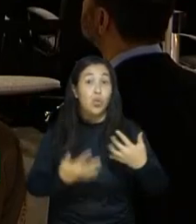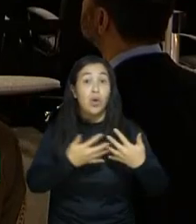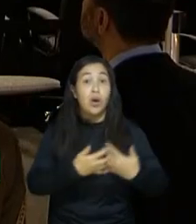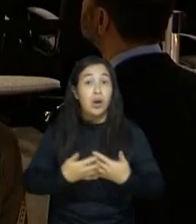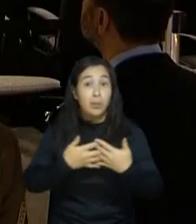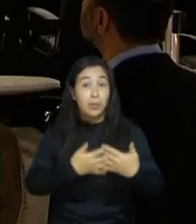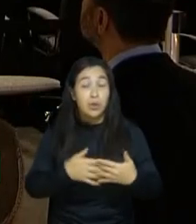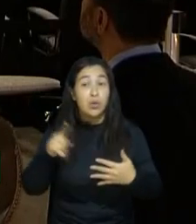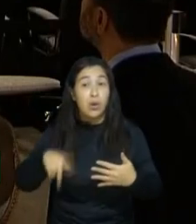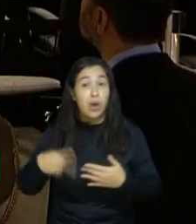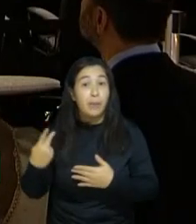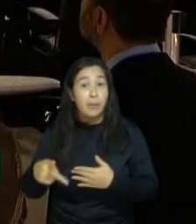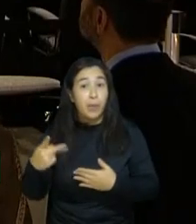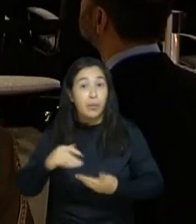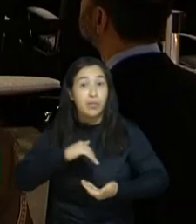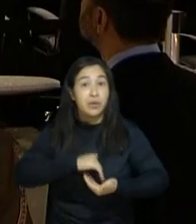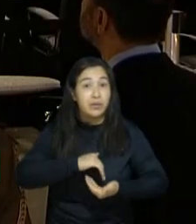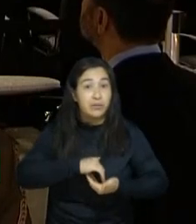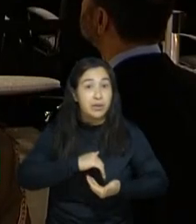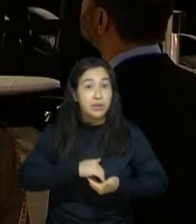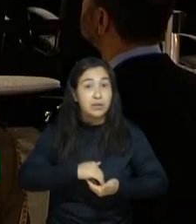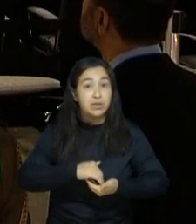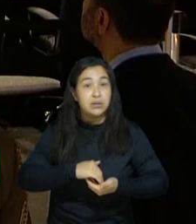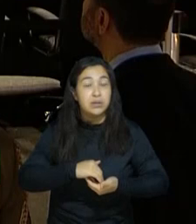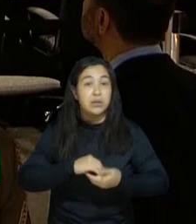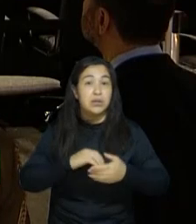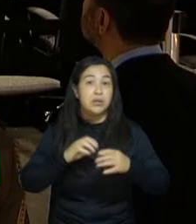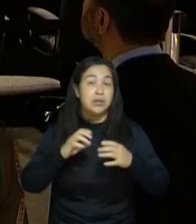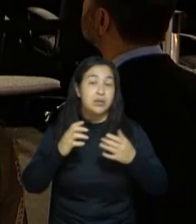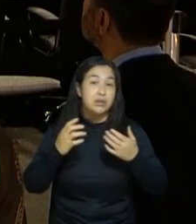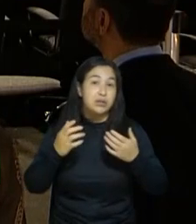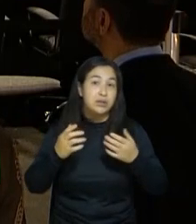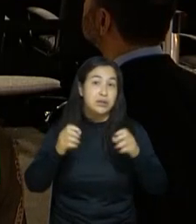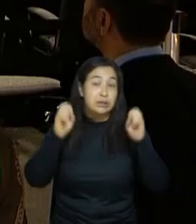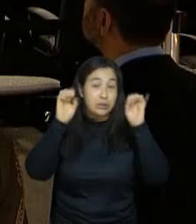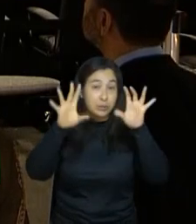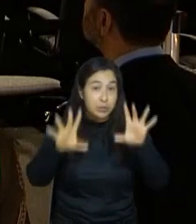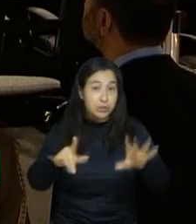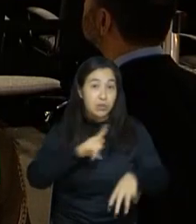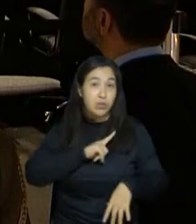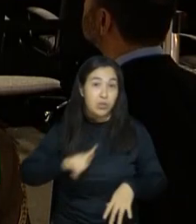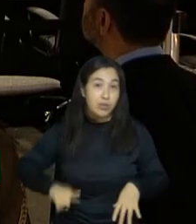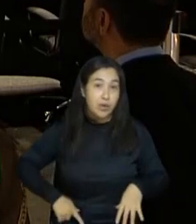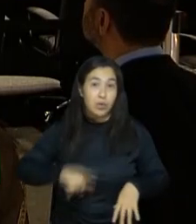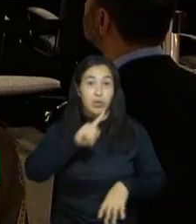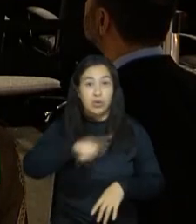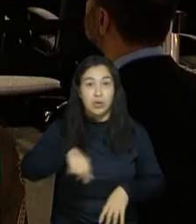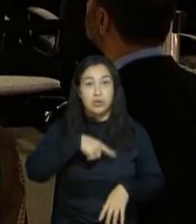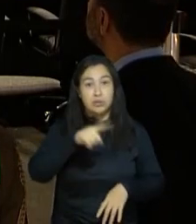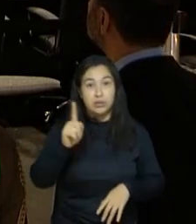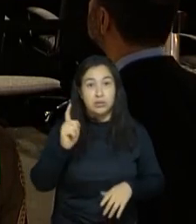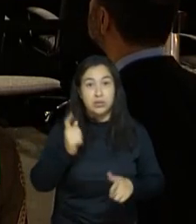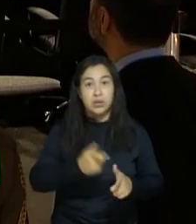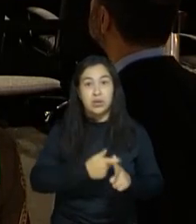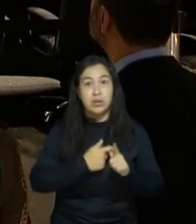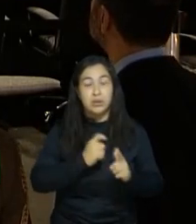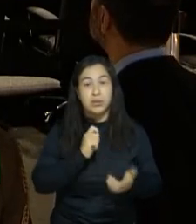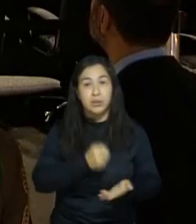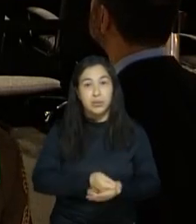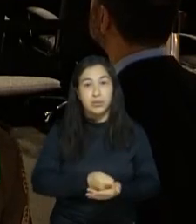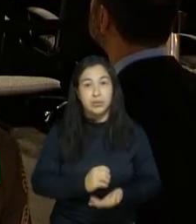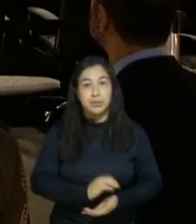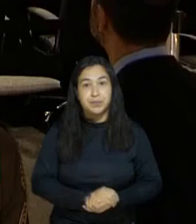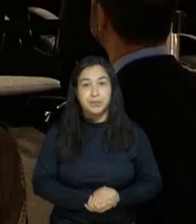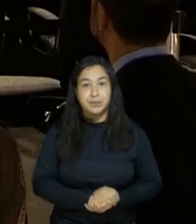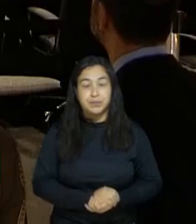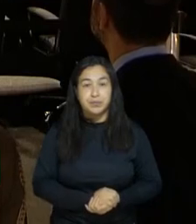a Defesa Civil do Estado de Santa Catarina. Que Deus ilumine a cabeça desses governantes e cancele essas multas. Deputado André? Uma